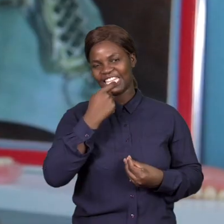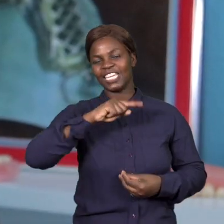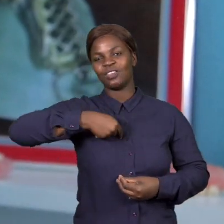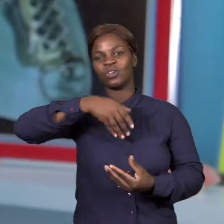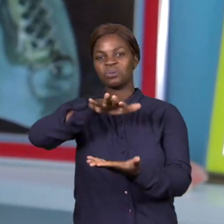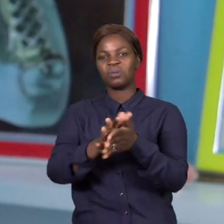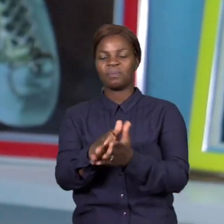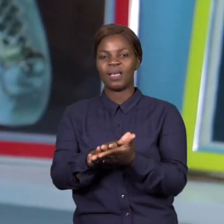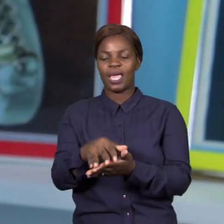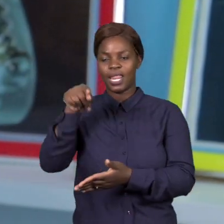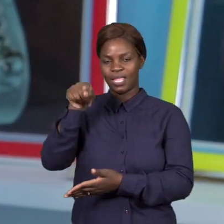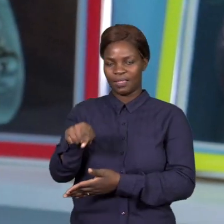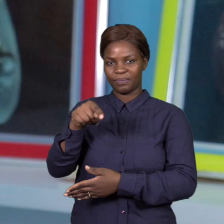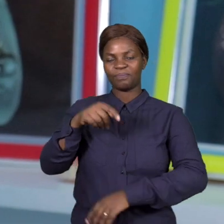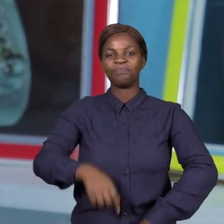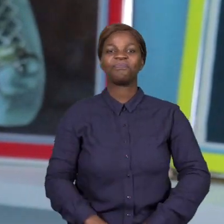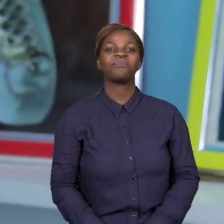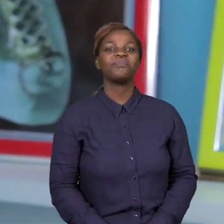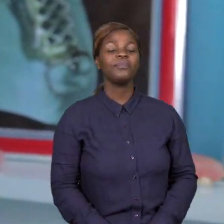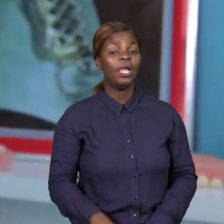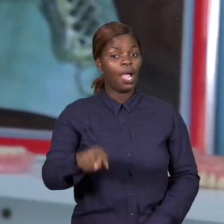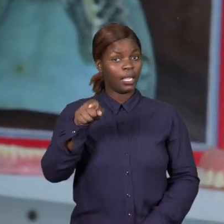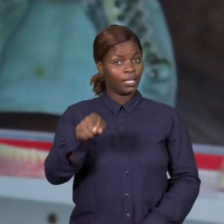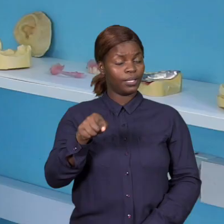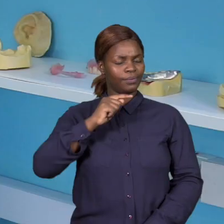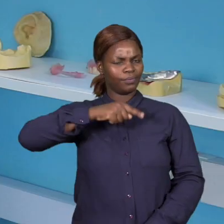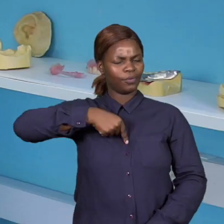prótese. Dentro dos laboratórios de próteses